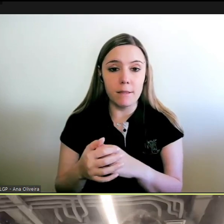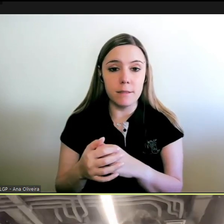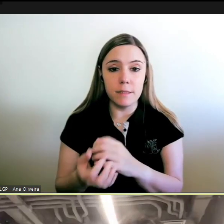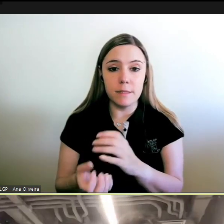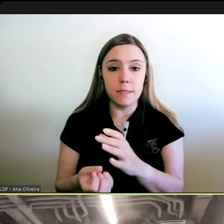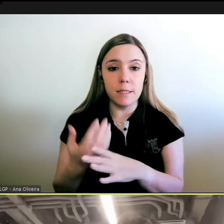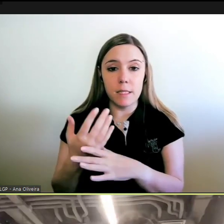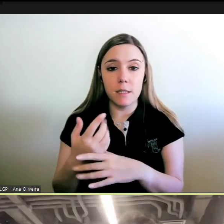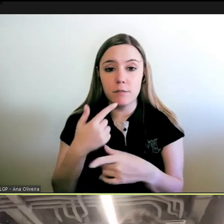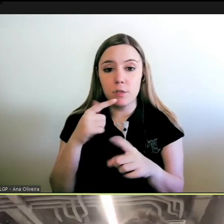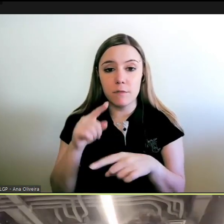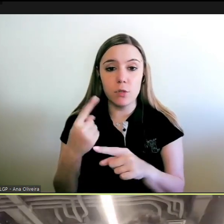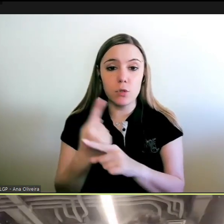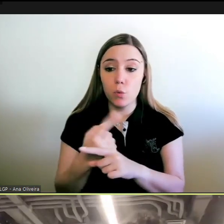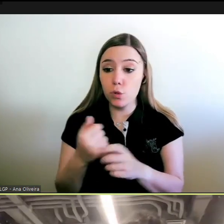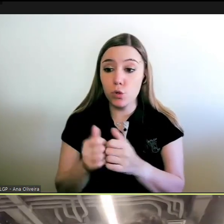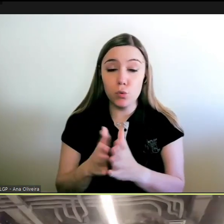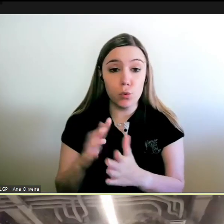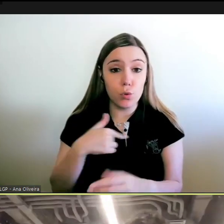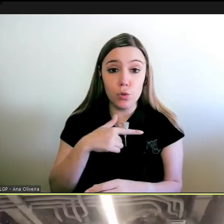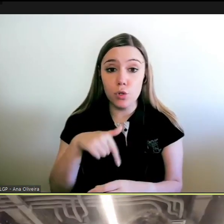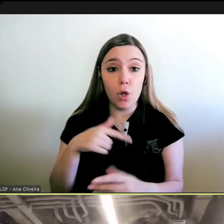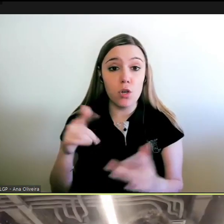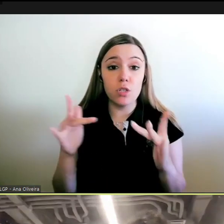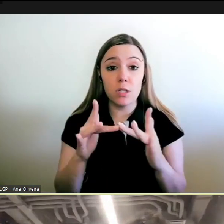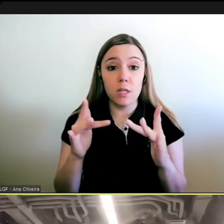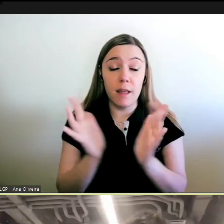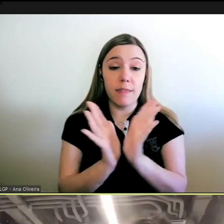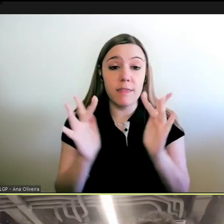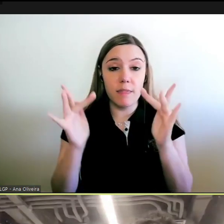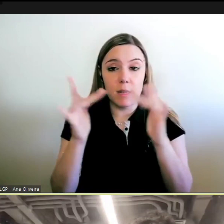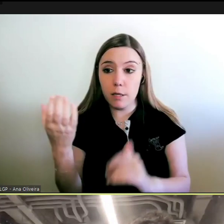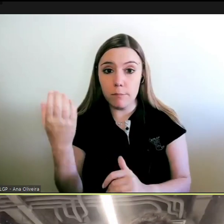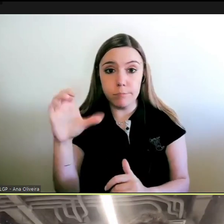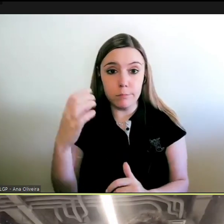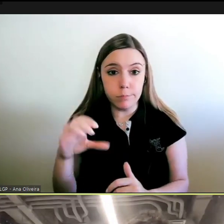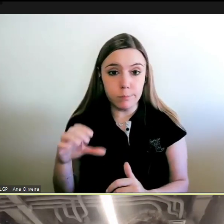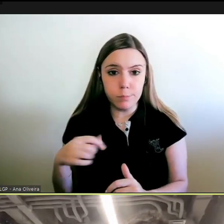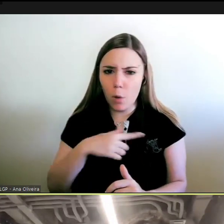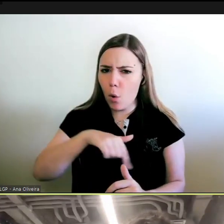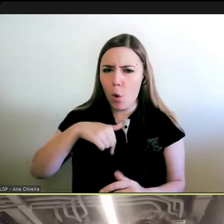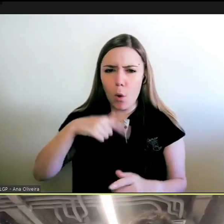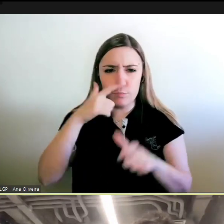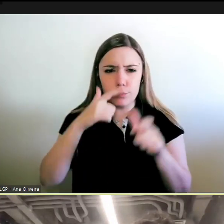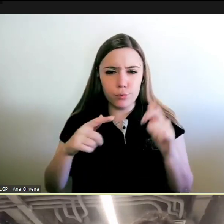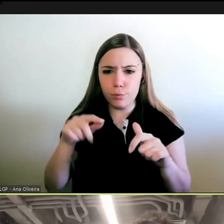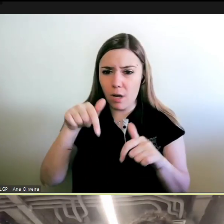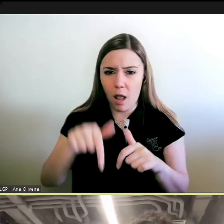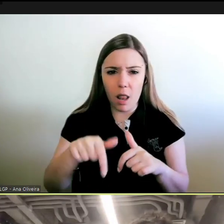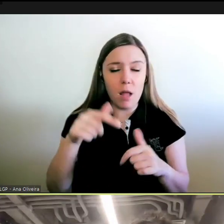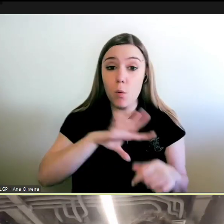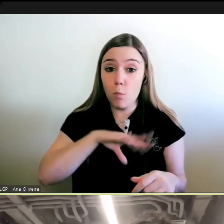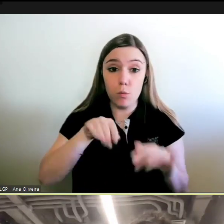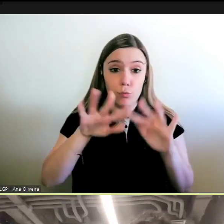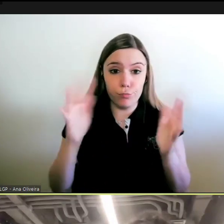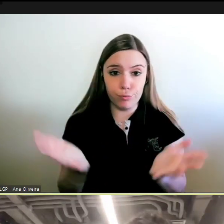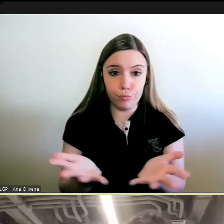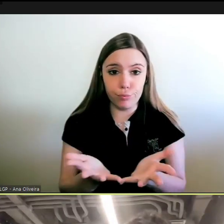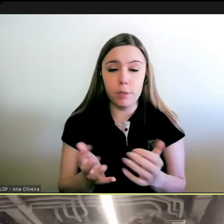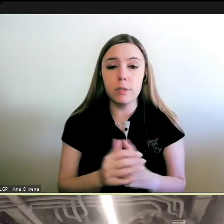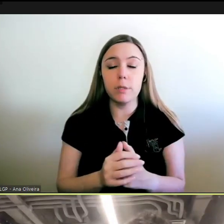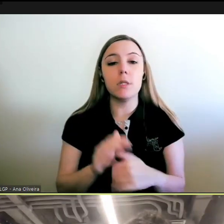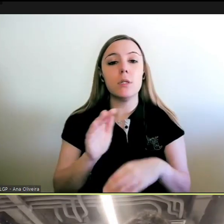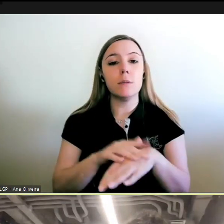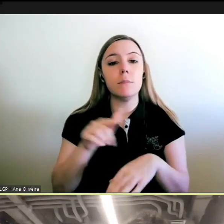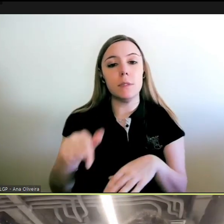na internet. E quando digo nós, é nós que aqui estamos, quem nos segue e o mundo inteiro. E como tal, tem o